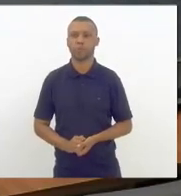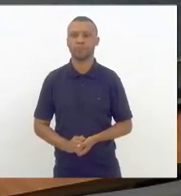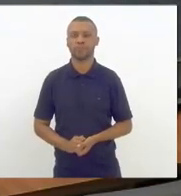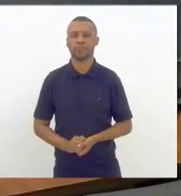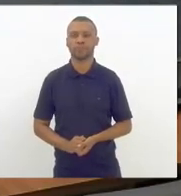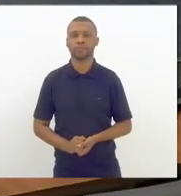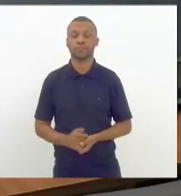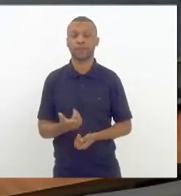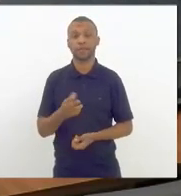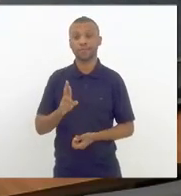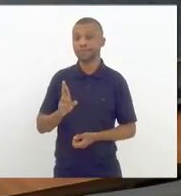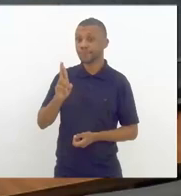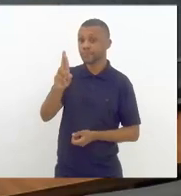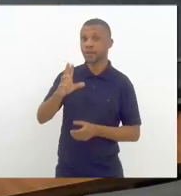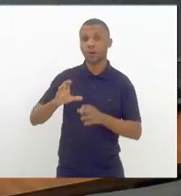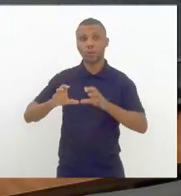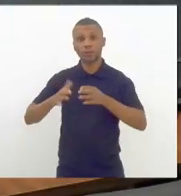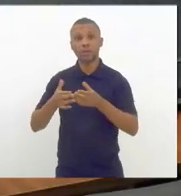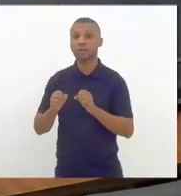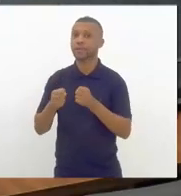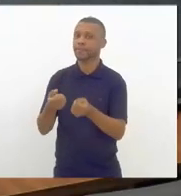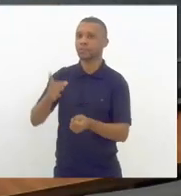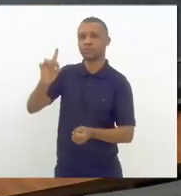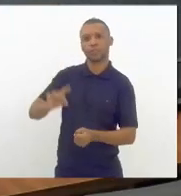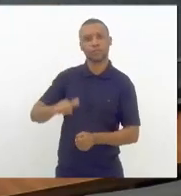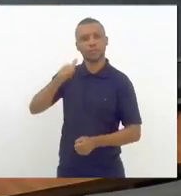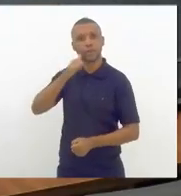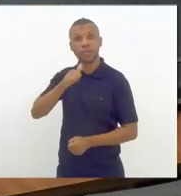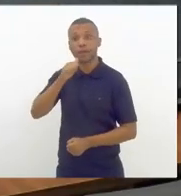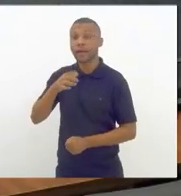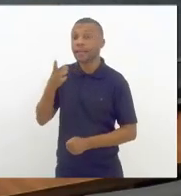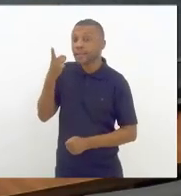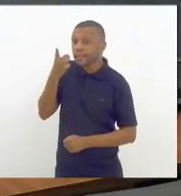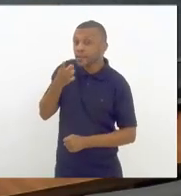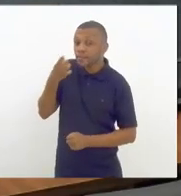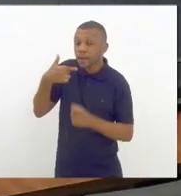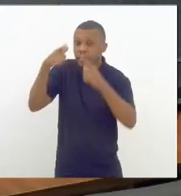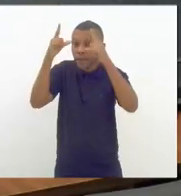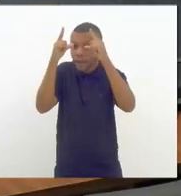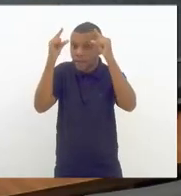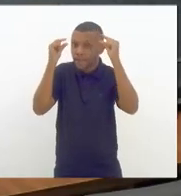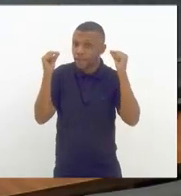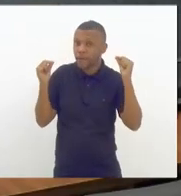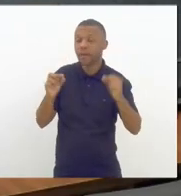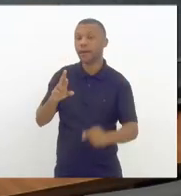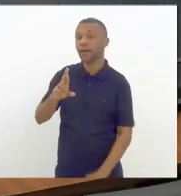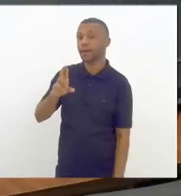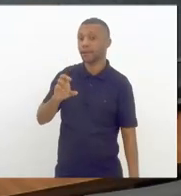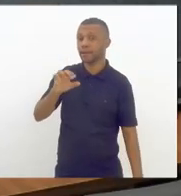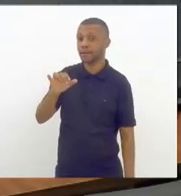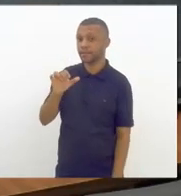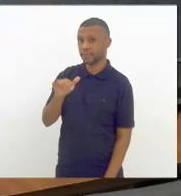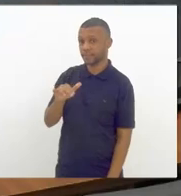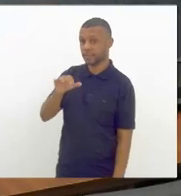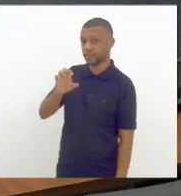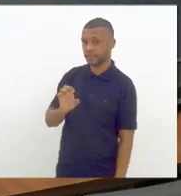Pela Comissão de Defesa do Direito da Mulher, deputada enfermeira Rejane. Deputada enfermeira